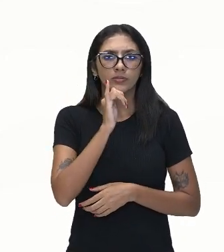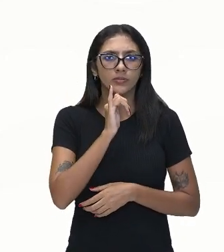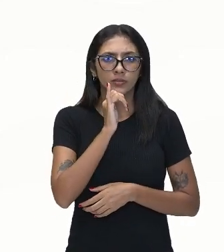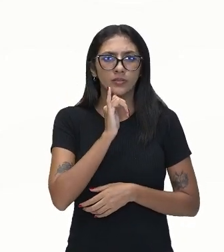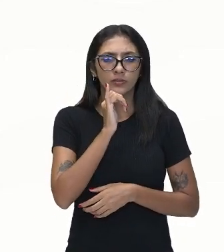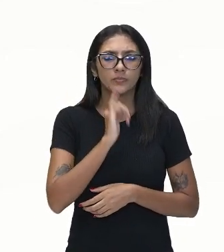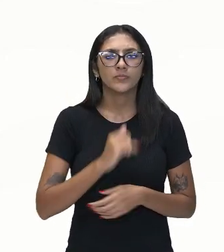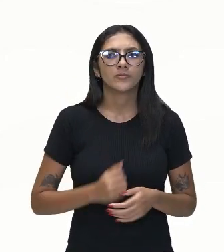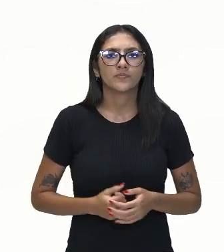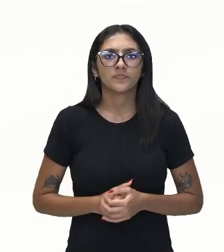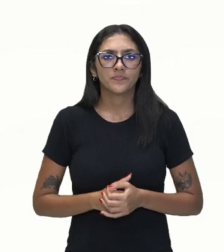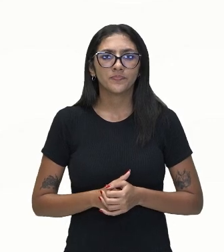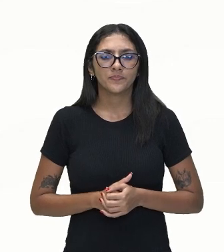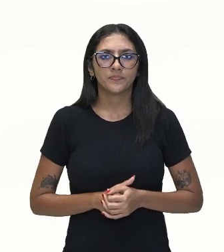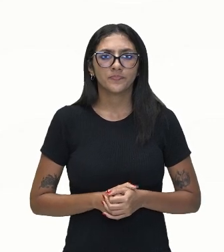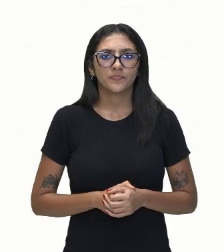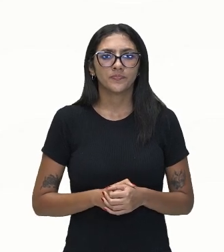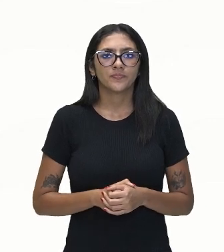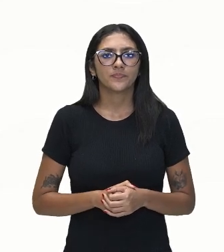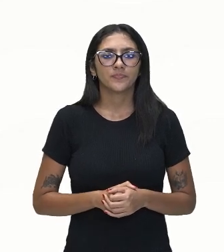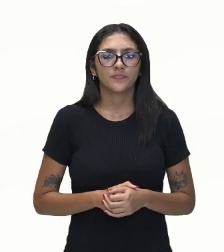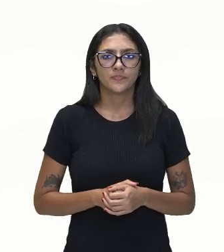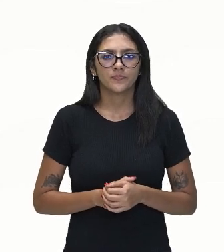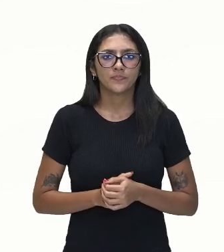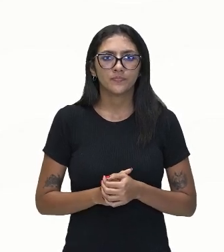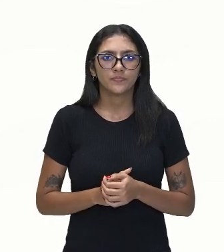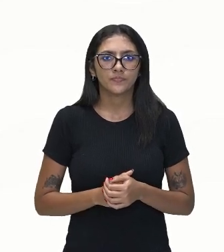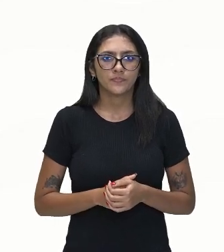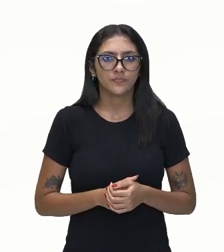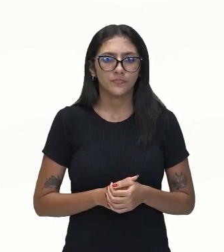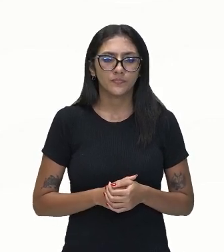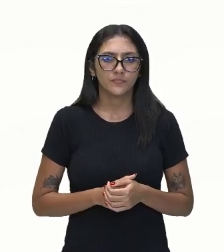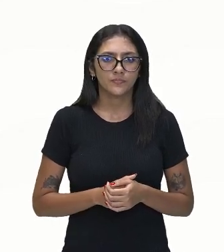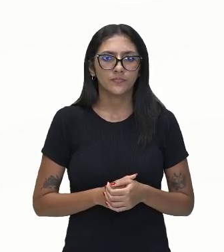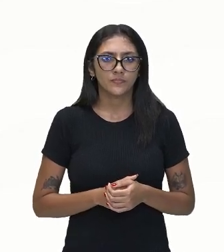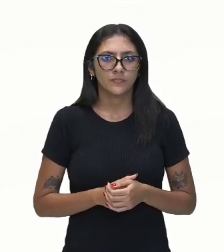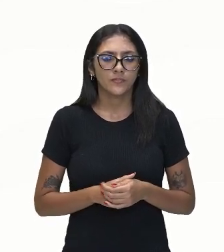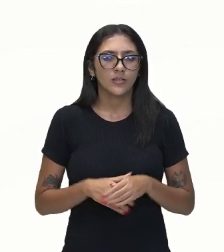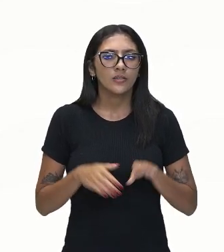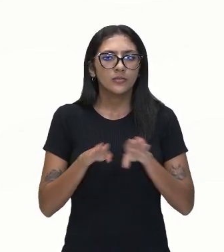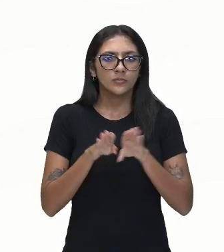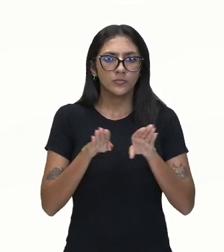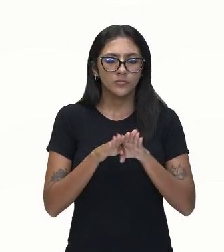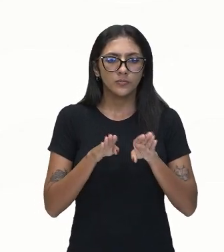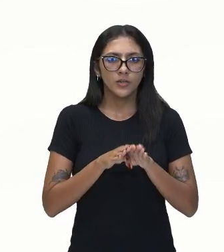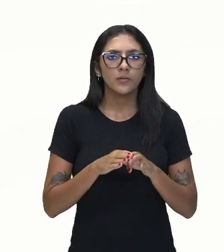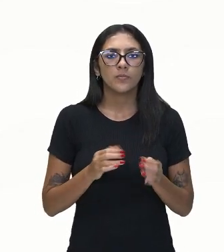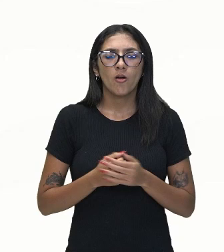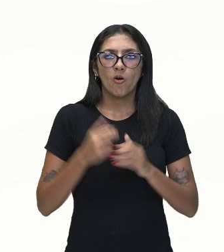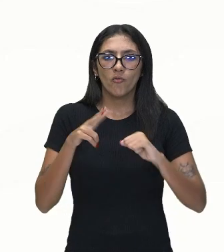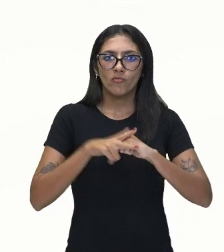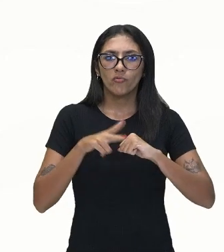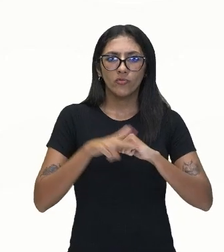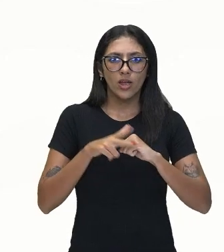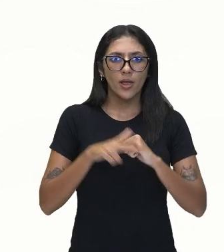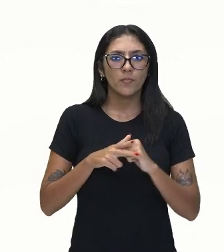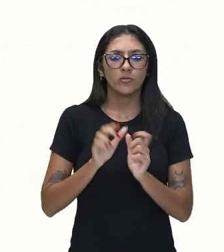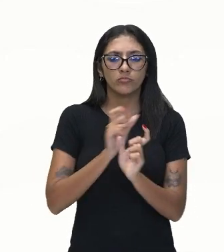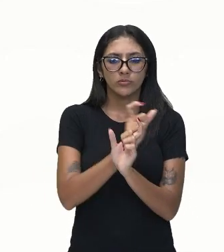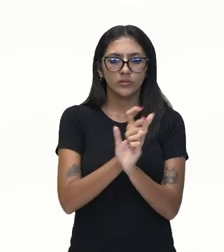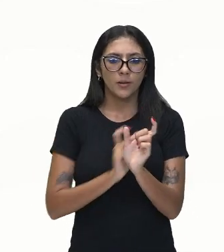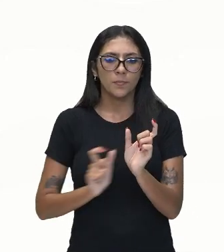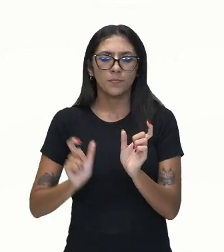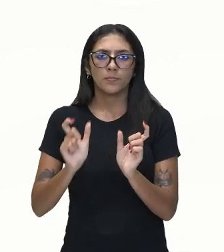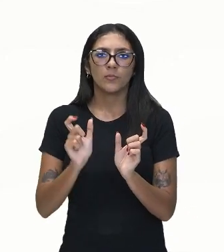sujeito composto. Com o sujeito depois do verbo. Vamos ver então essa